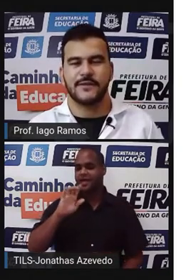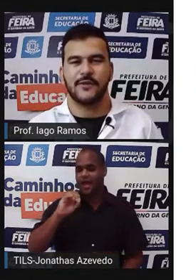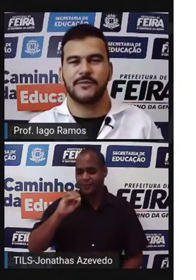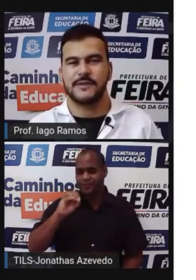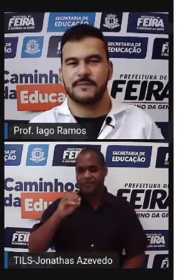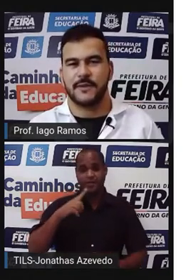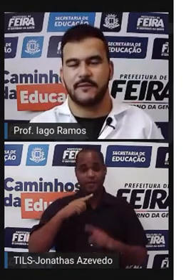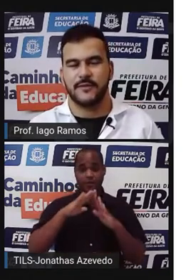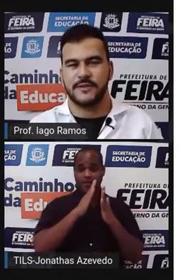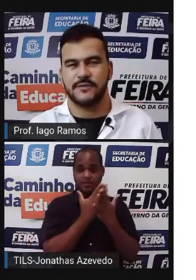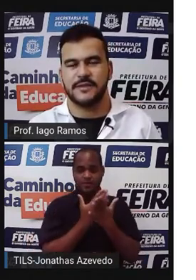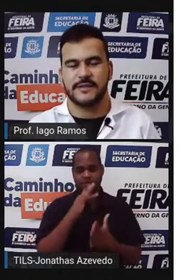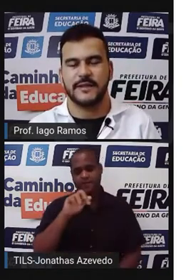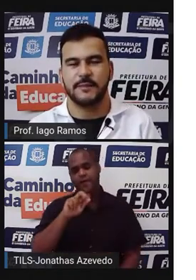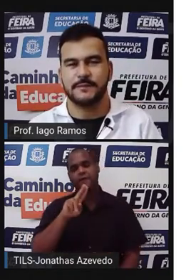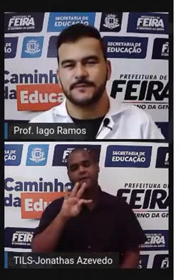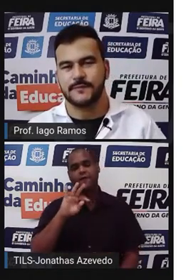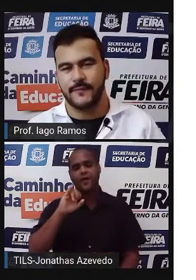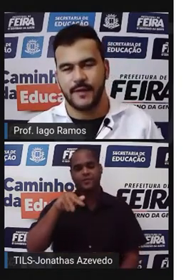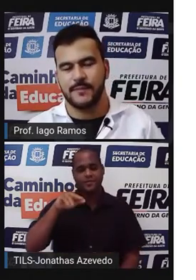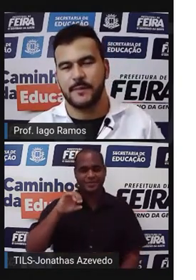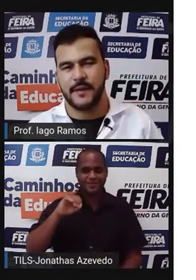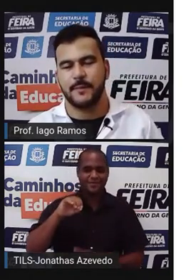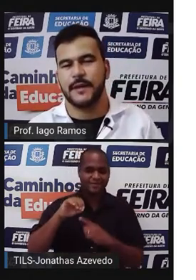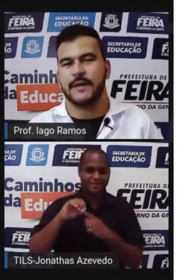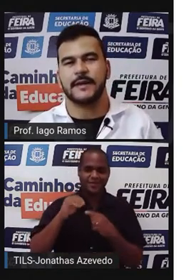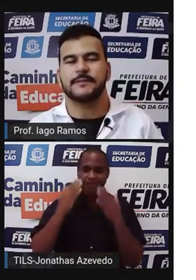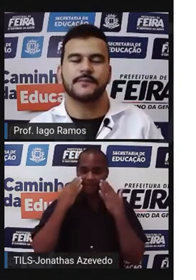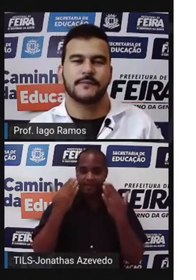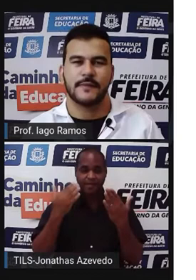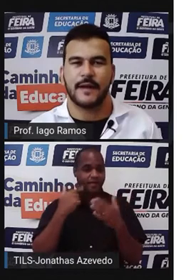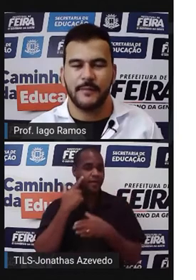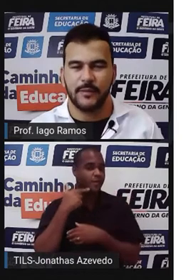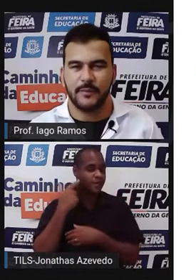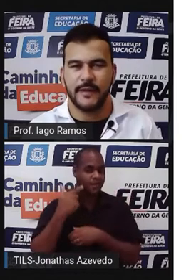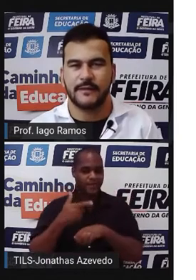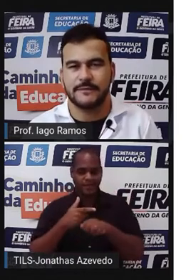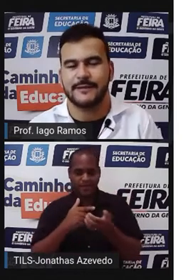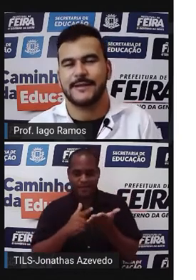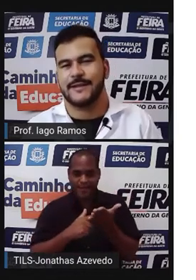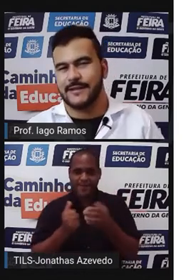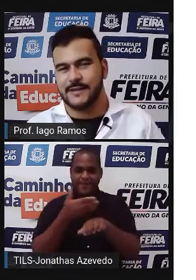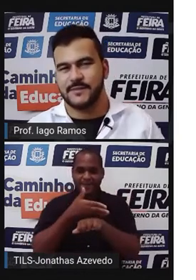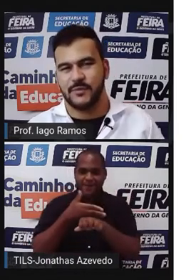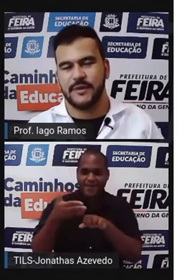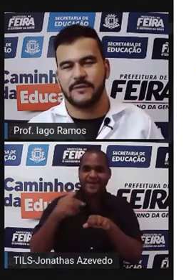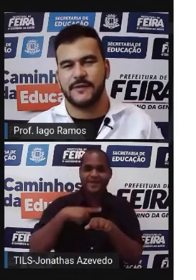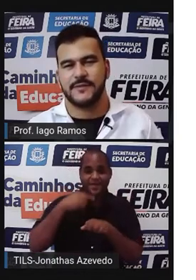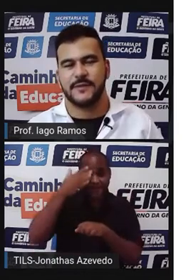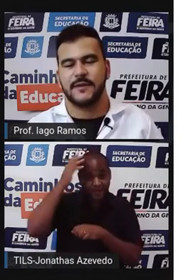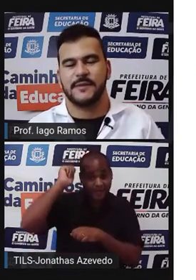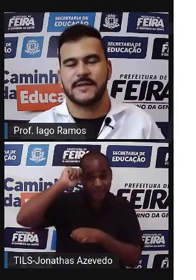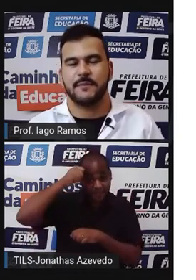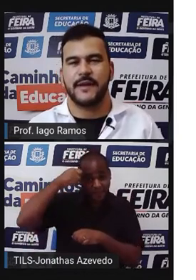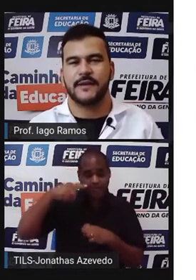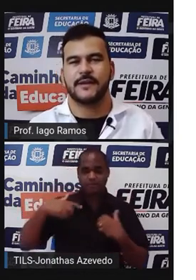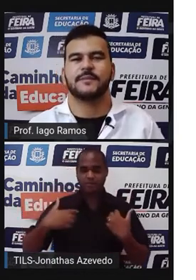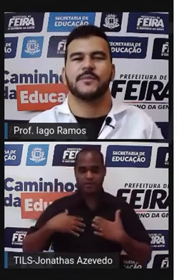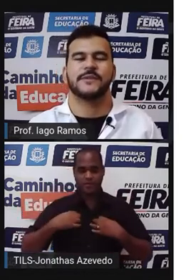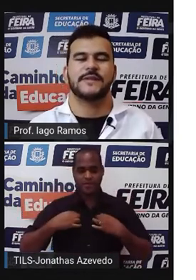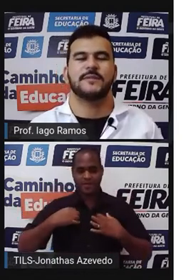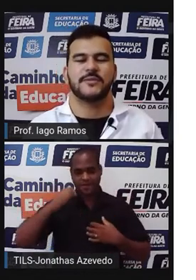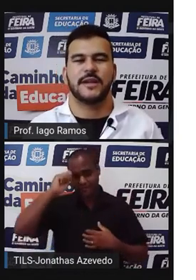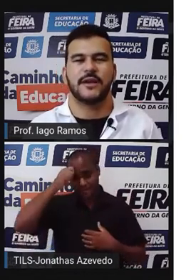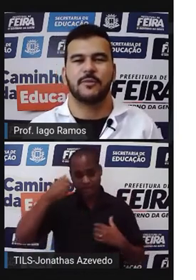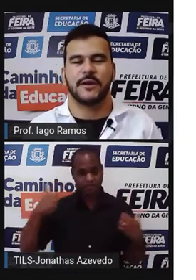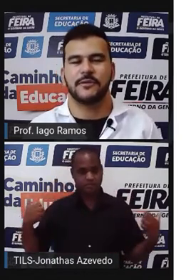venho lá da Escola Municipal Calchino Dias Lima, minha pele é branca, cabelo preto, nesse momento visto uma camisa preta,